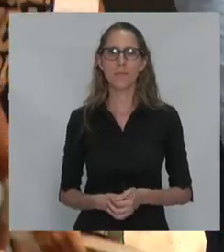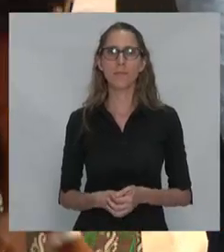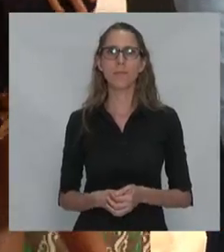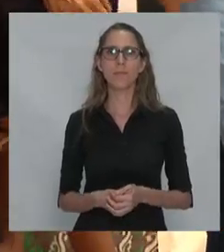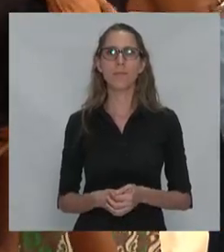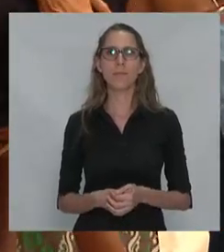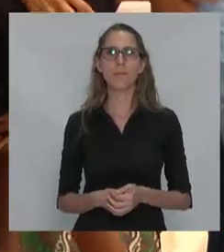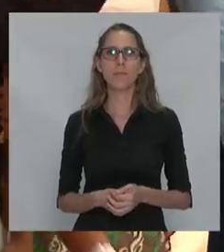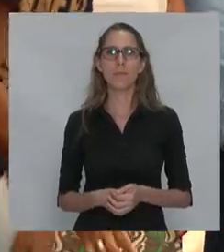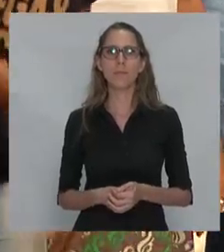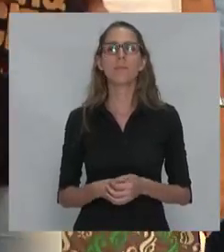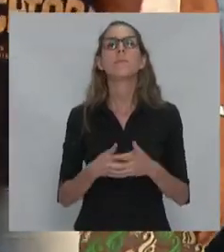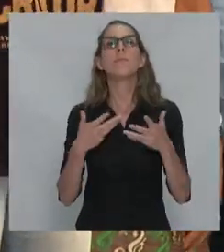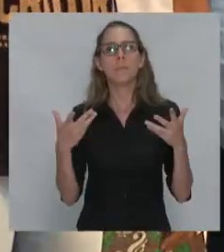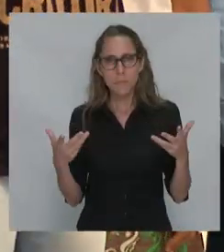Boa tarde a todos.